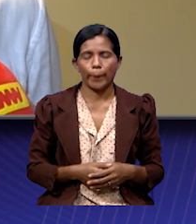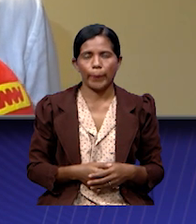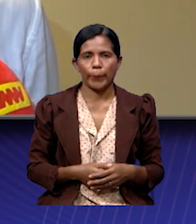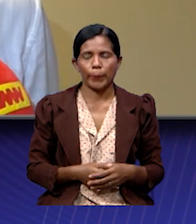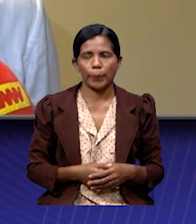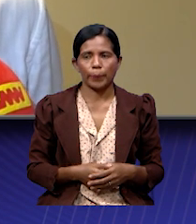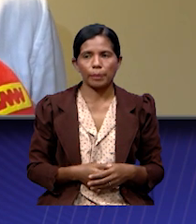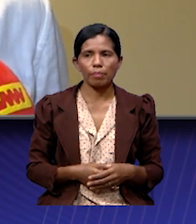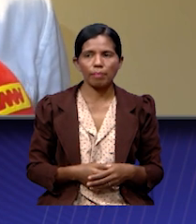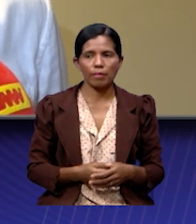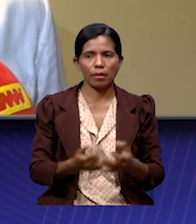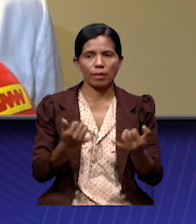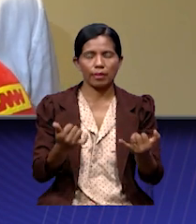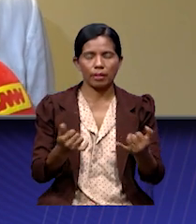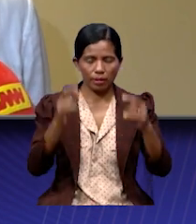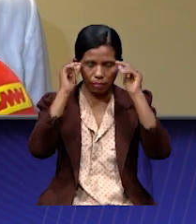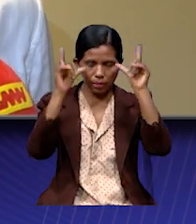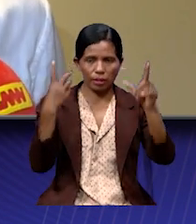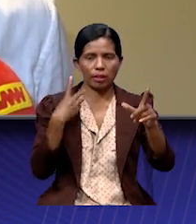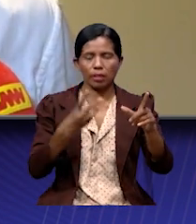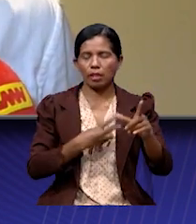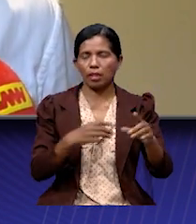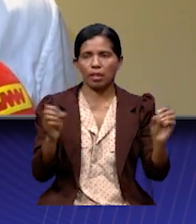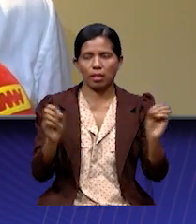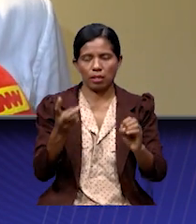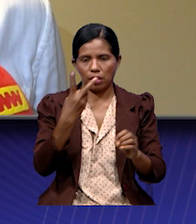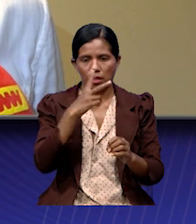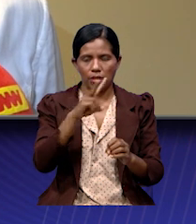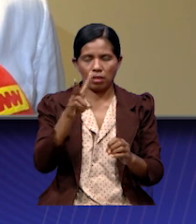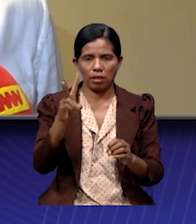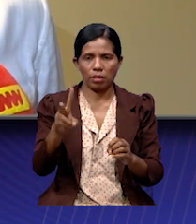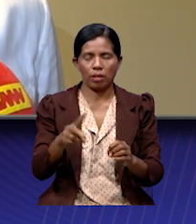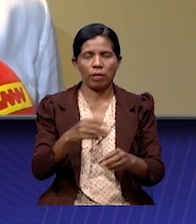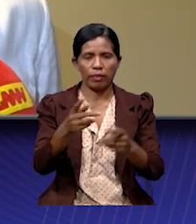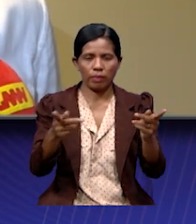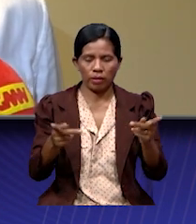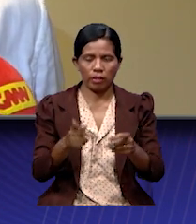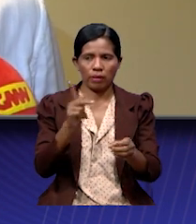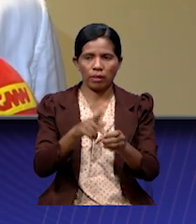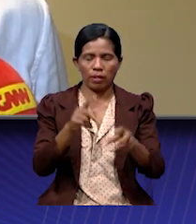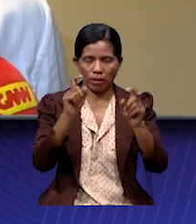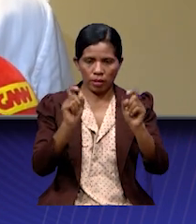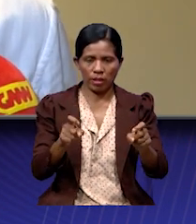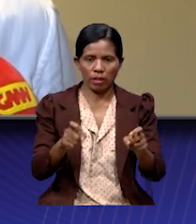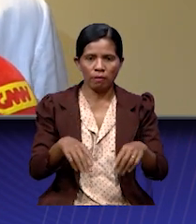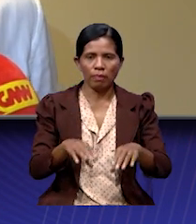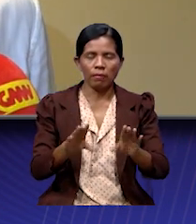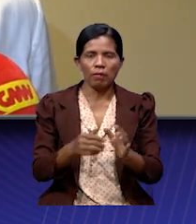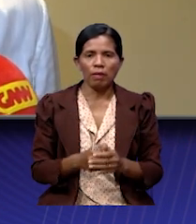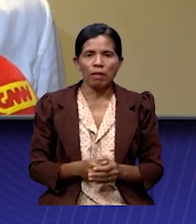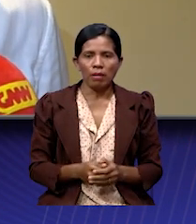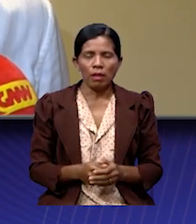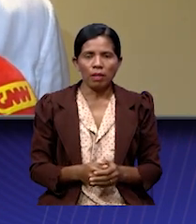ital Timor Leste ital la regula kata posto abbassamento combustibile se tem fan $1.10